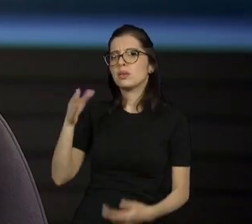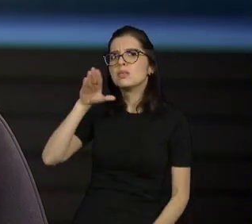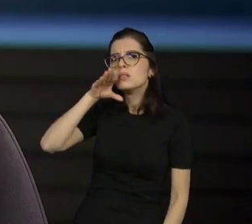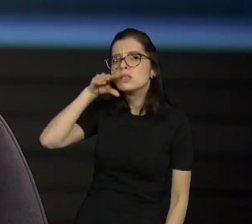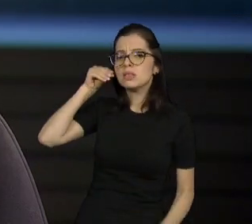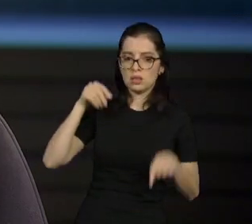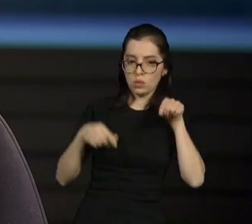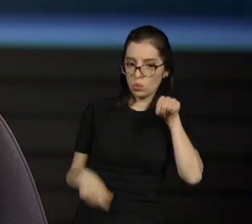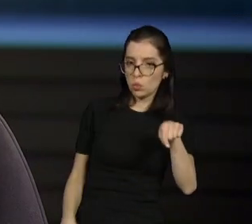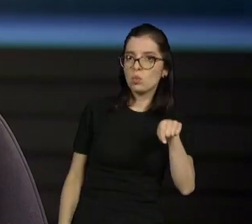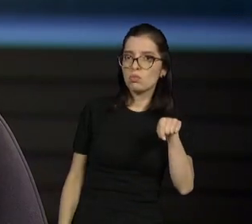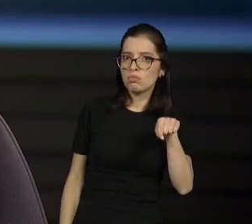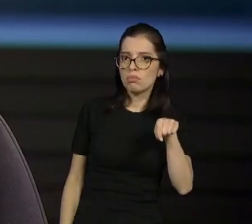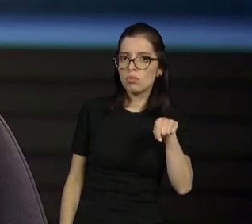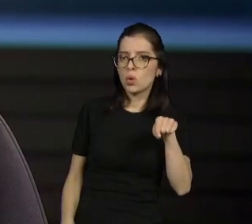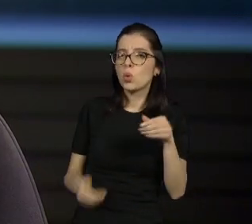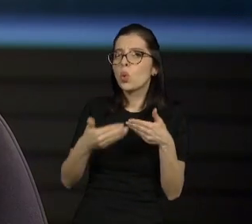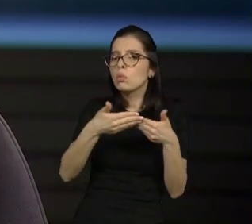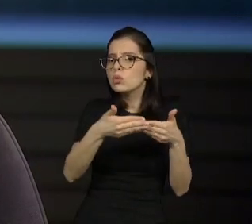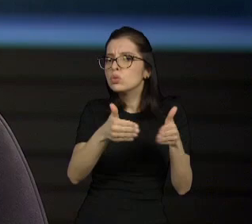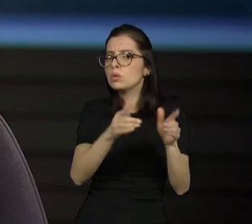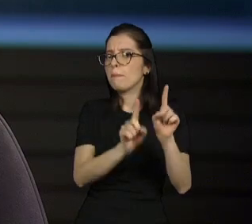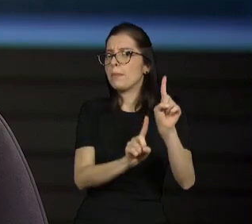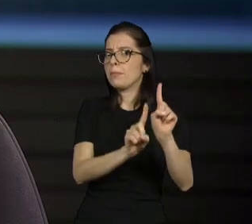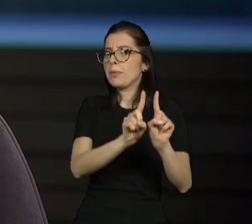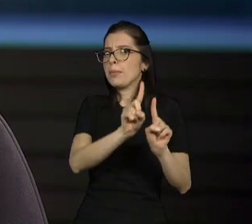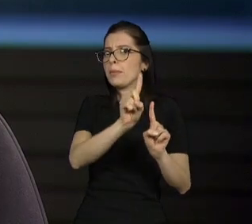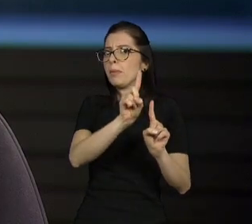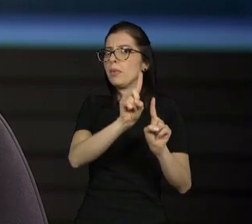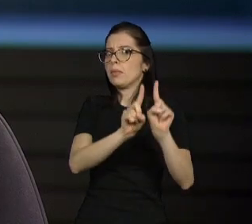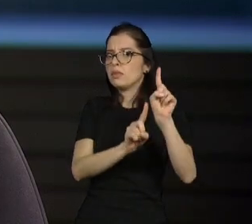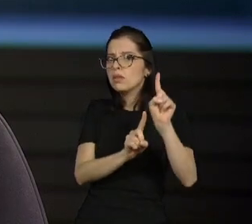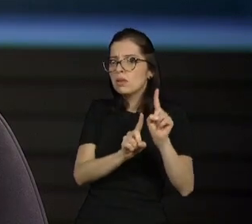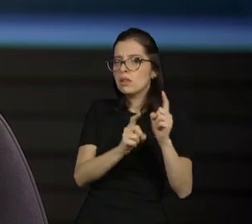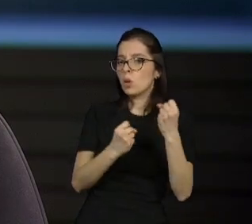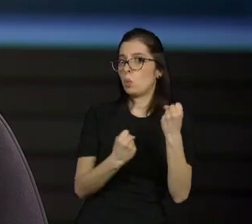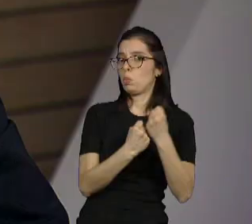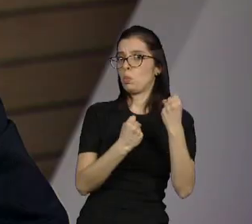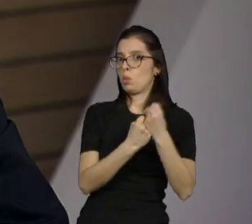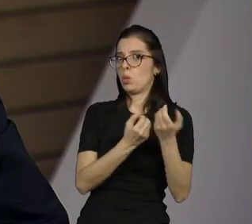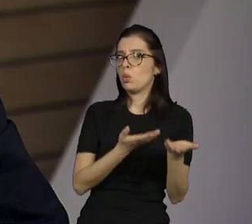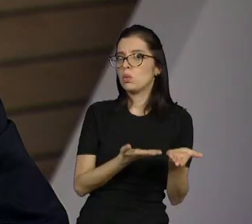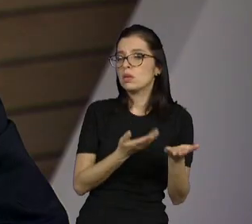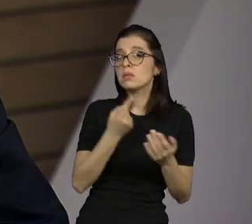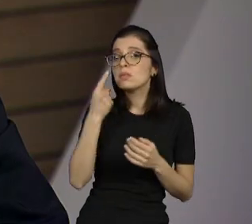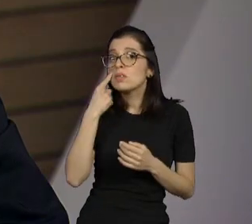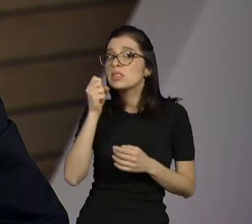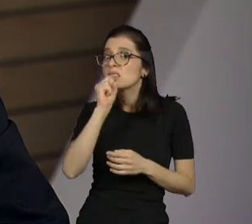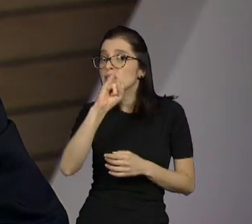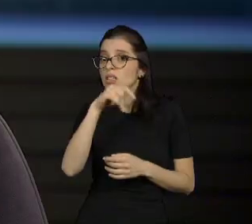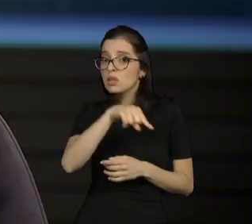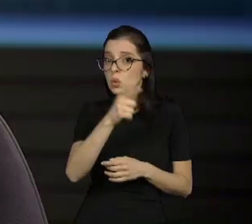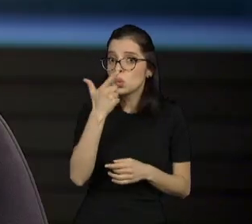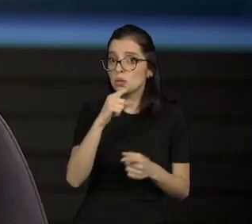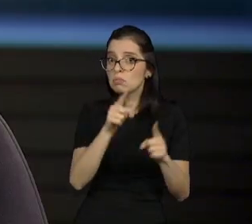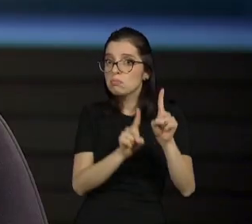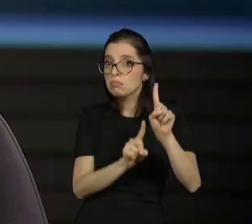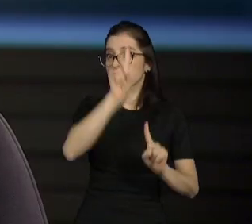a subir com mais vigor. Vai ser interessante ver se vai fazer o X, se ele vai ultrapassar tanto